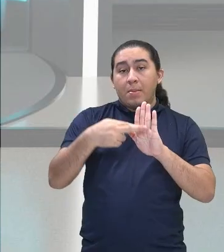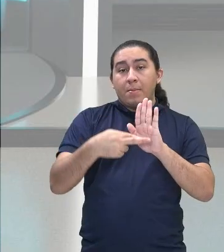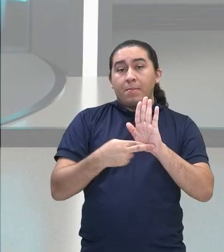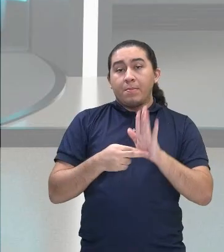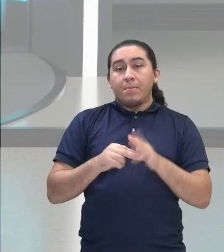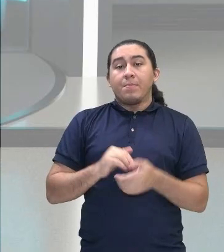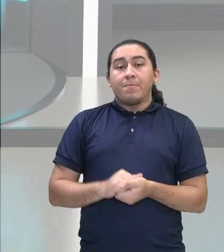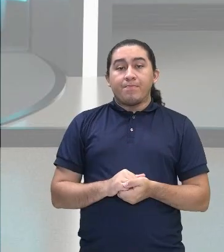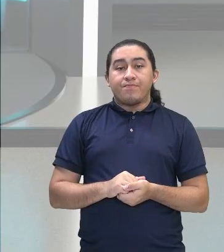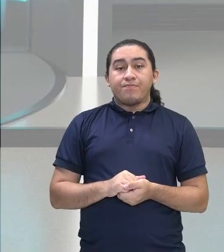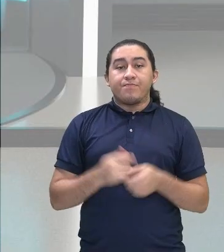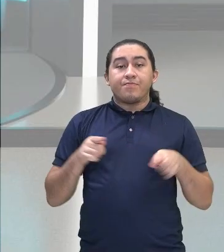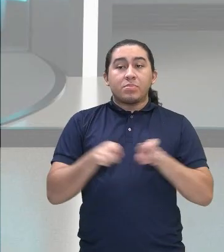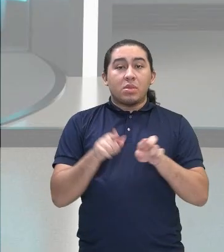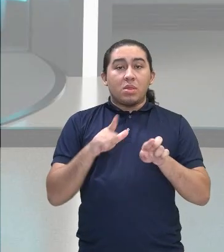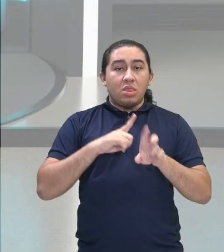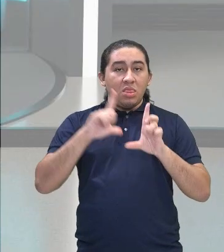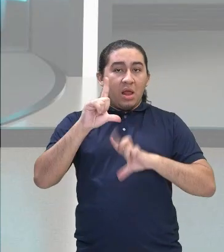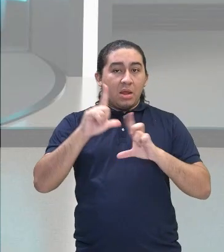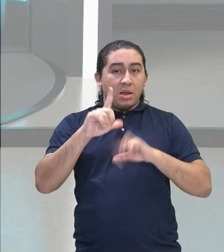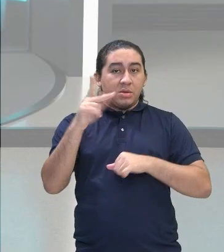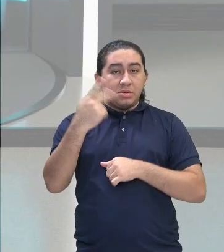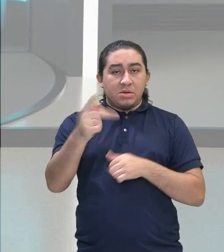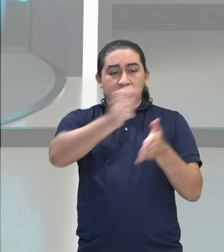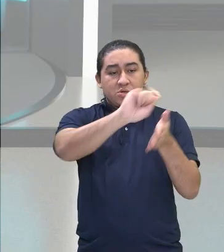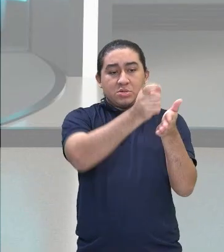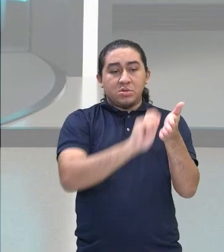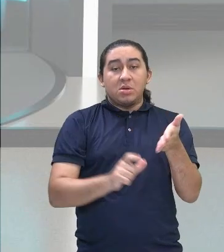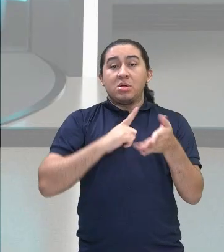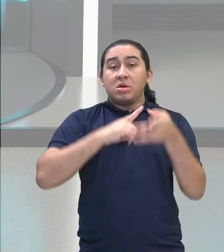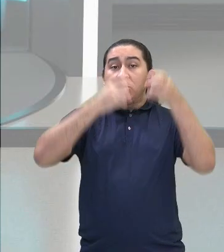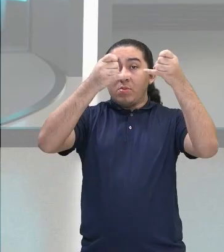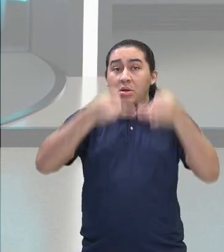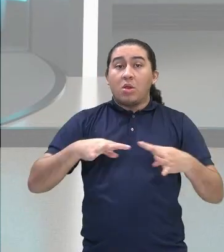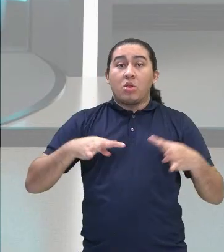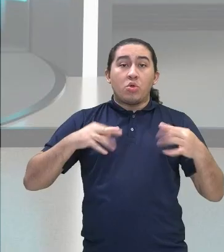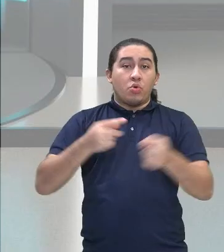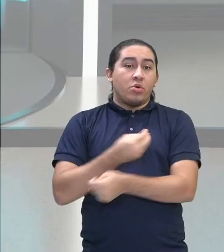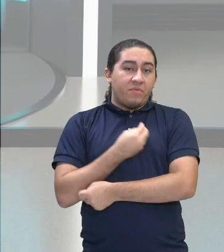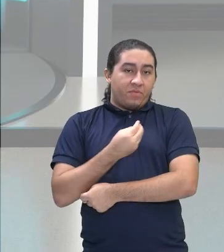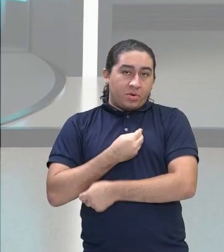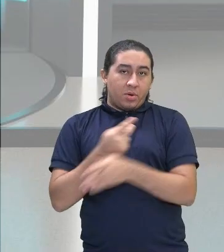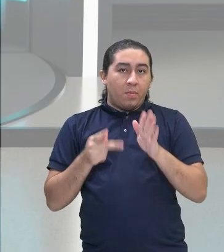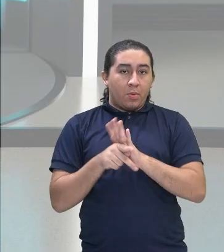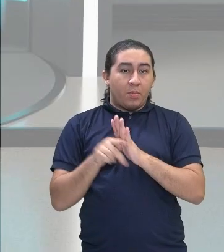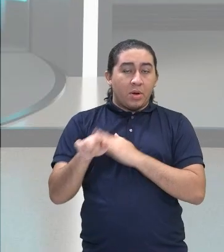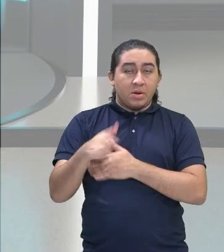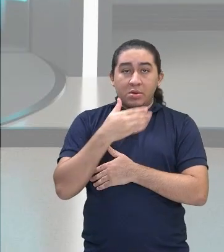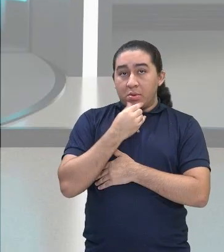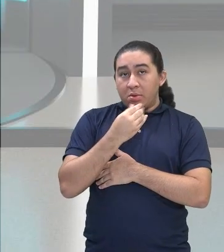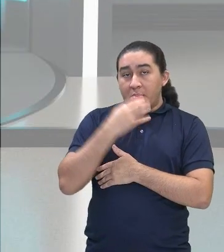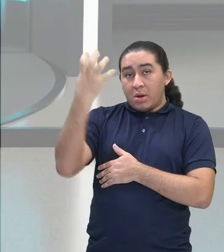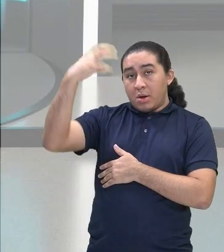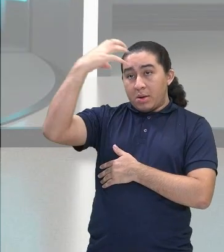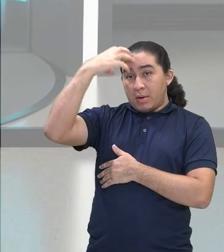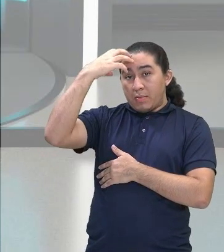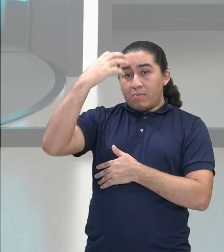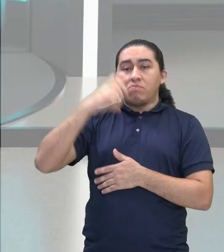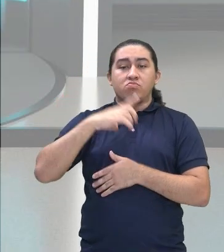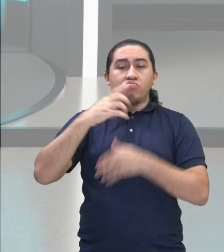escrituras egípcias que contavam toda a vida do faraó. Então, nos túmulos tinha essas escrituras que